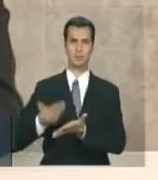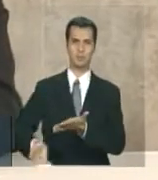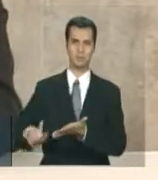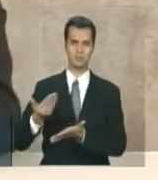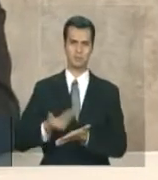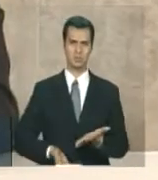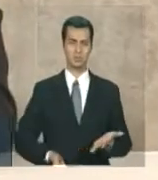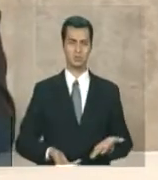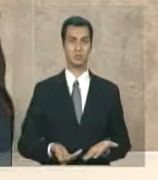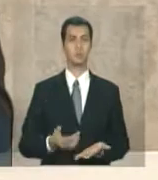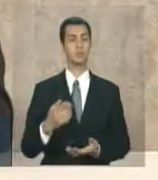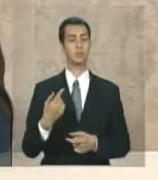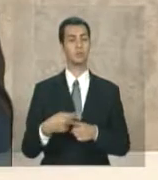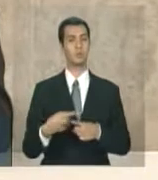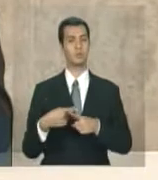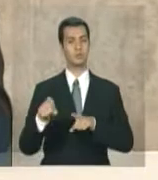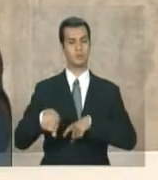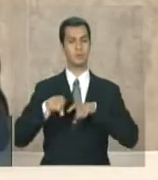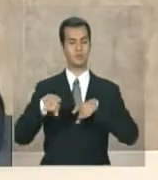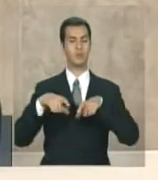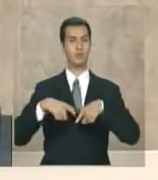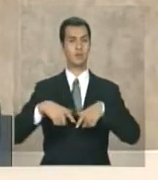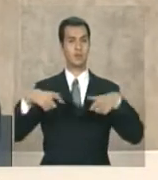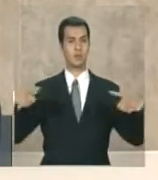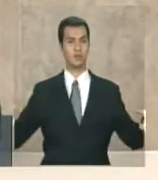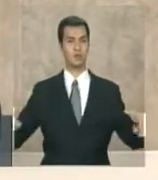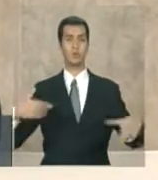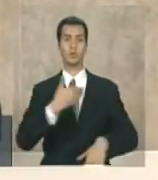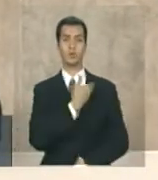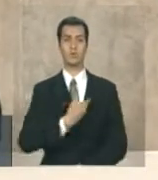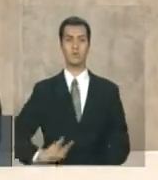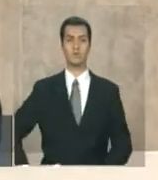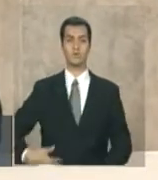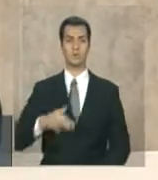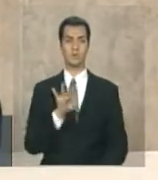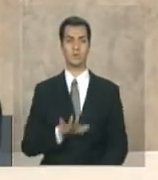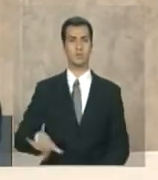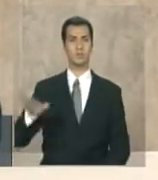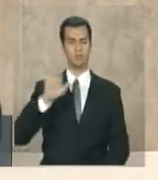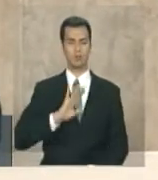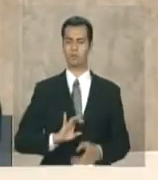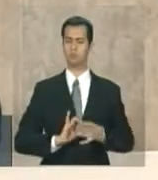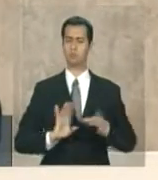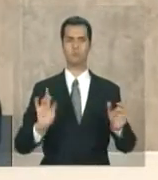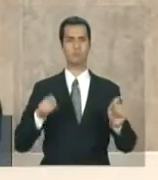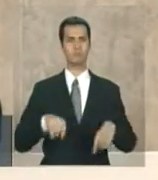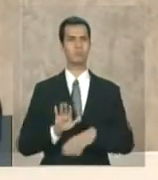é muito extensa e o governo federal já atendeu prontamente.